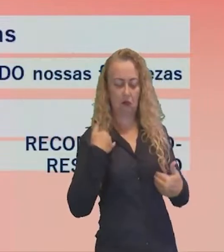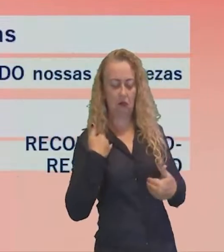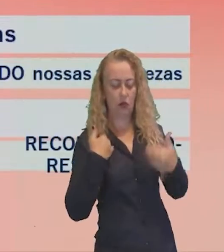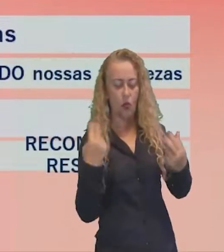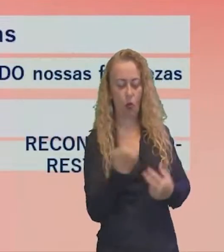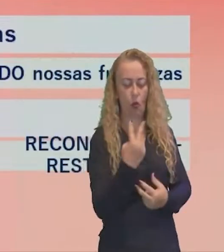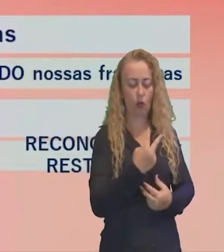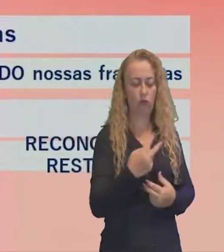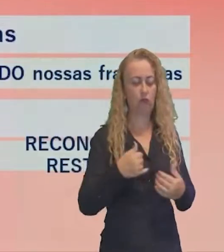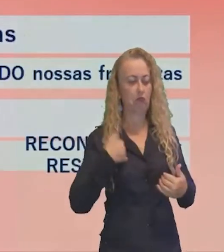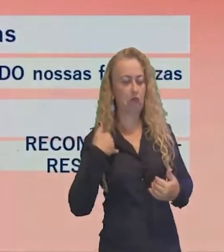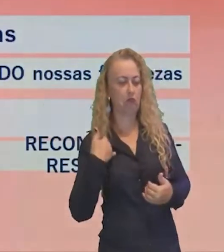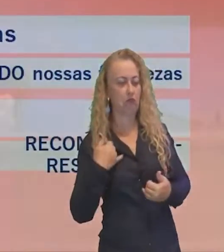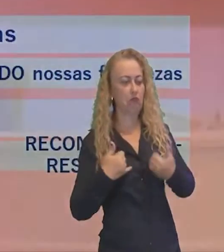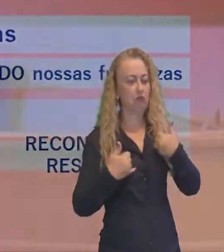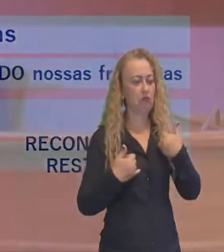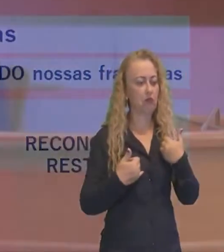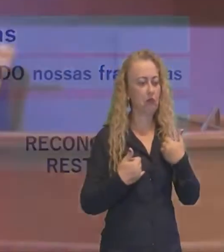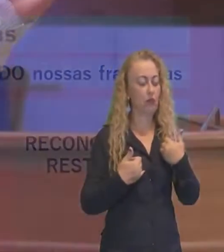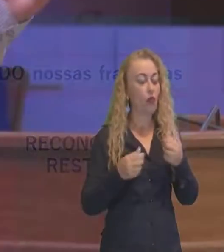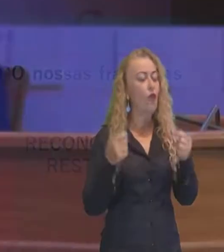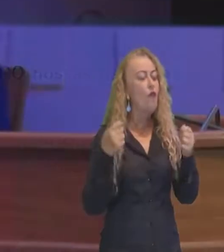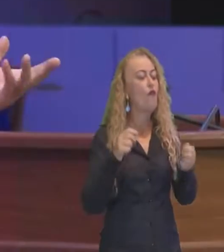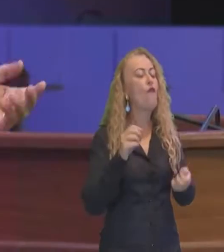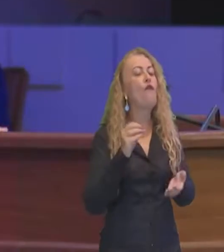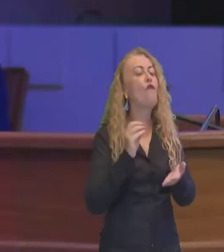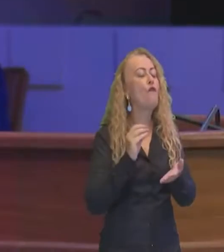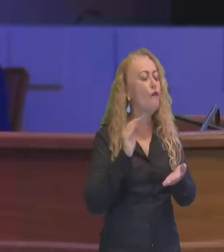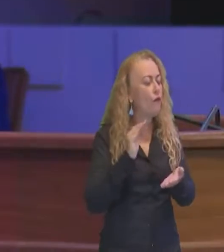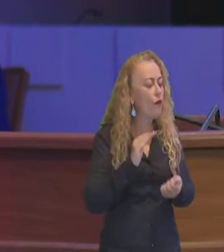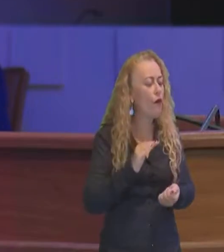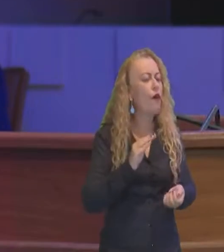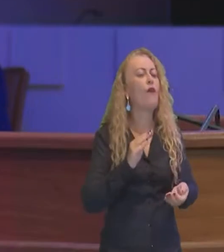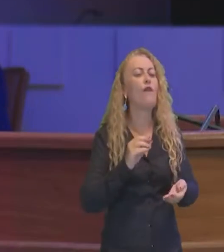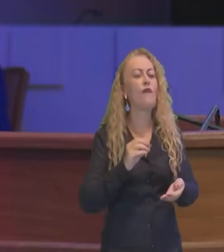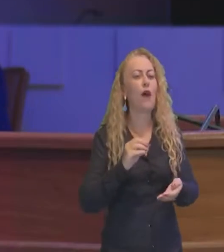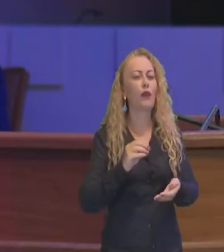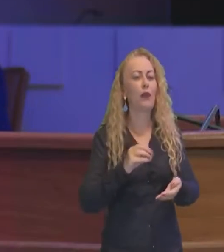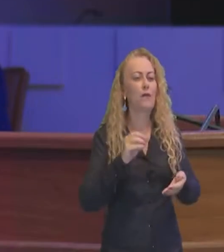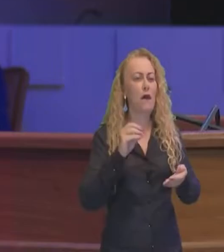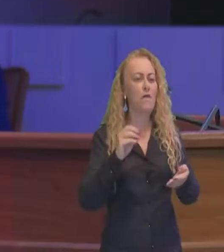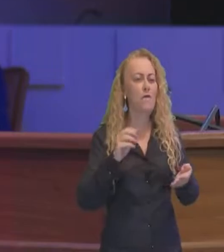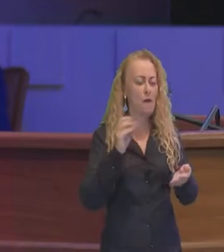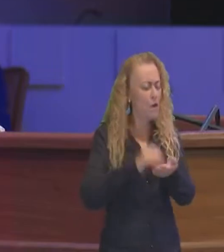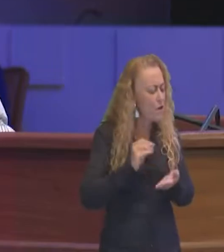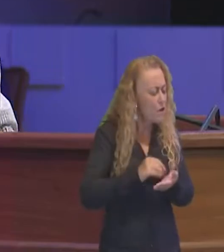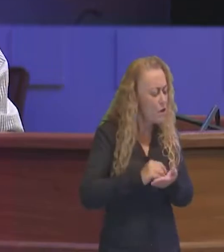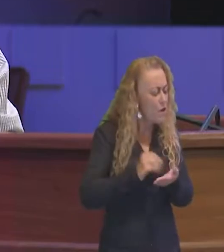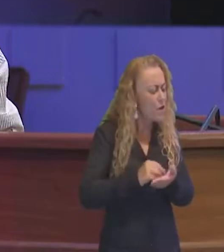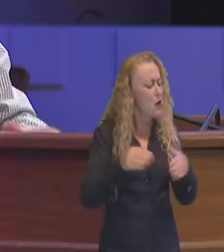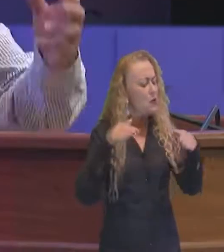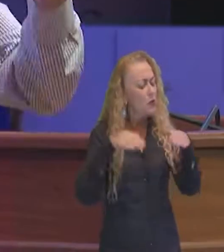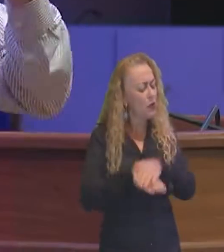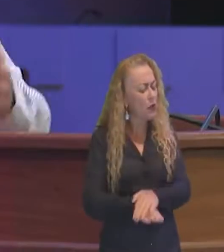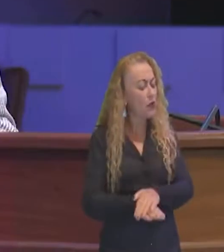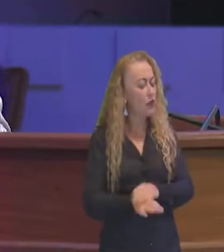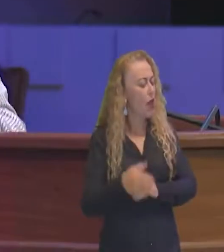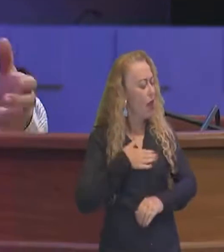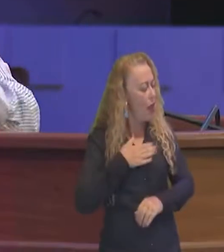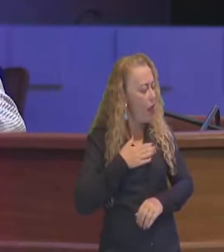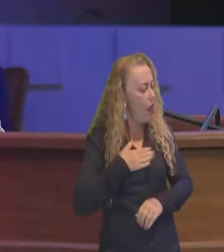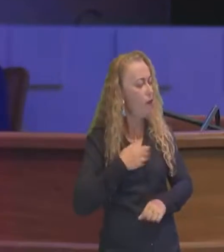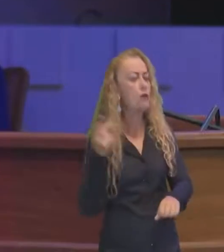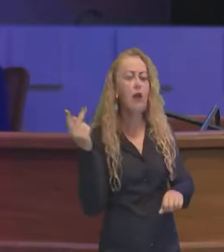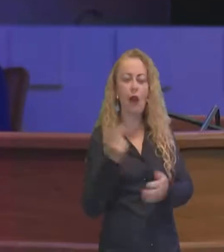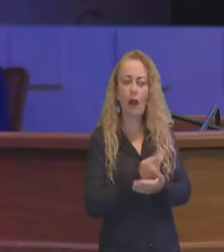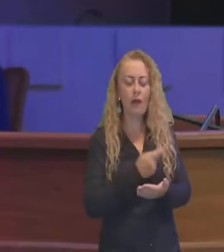Falta humildade. Para quê? Para admitir que eu estou errado. Para admitir que eu estou errado, para assumir que